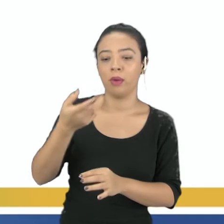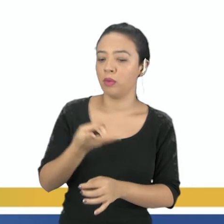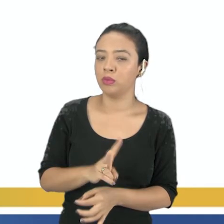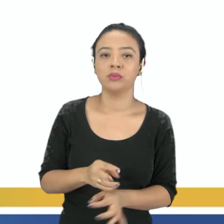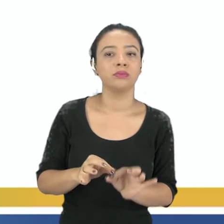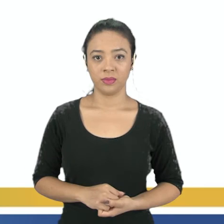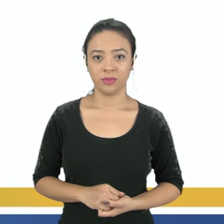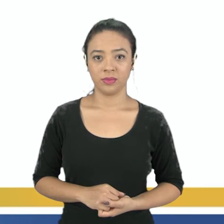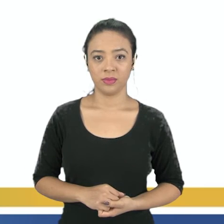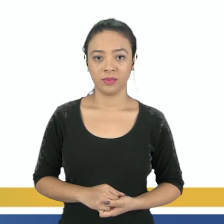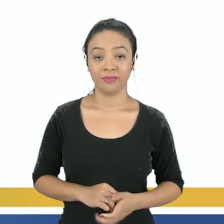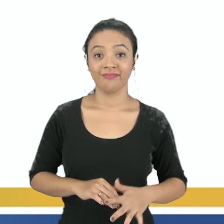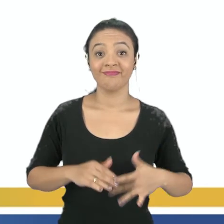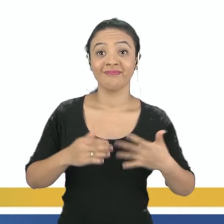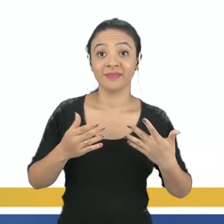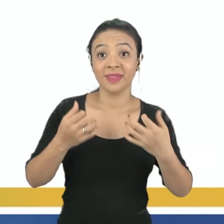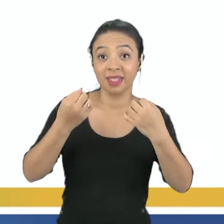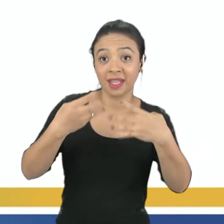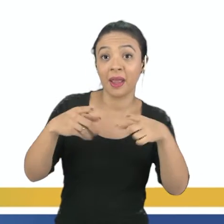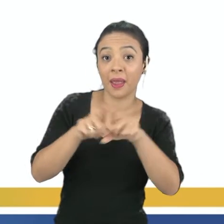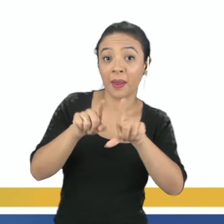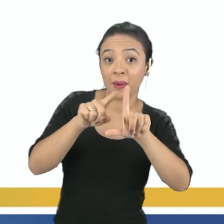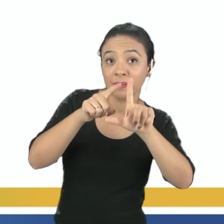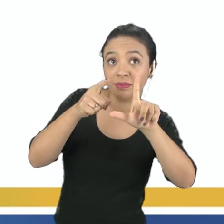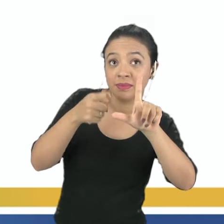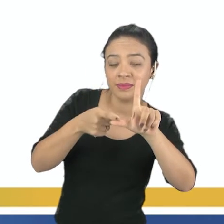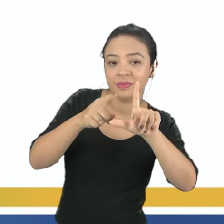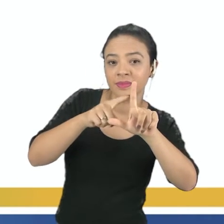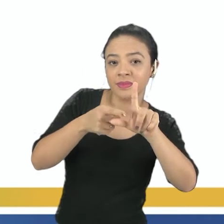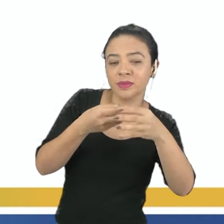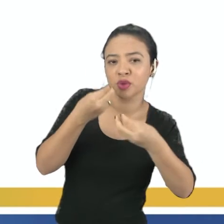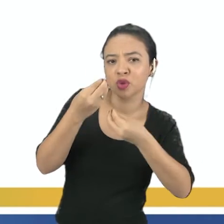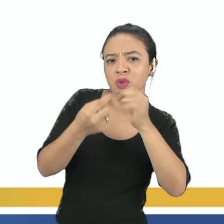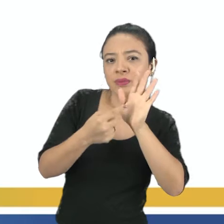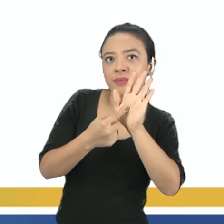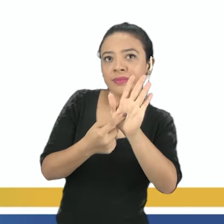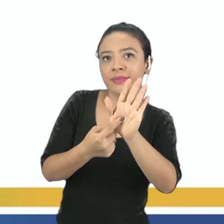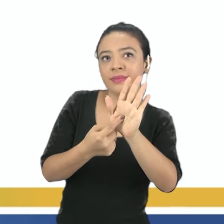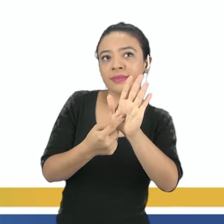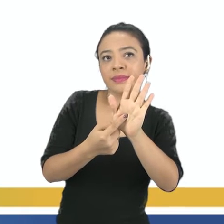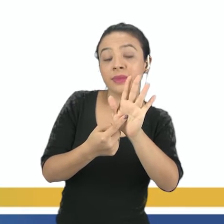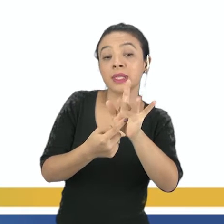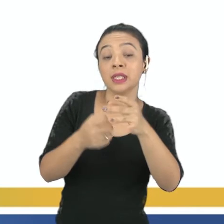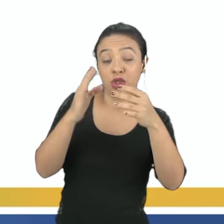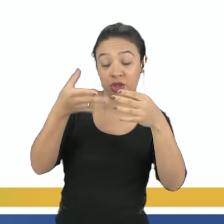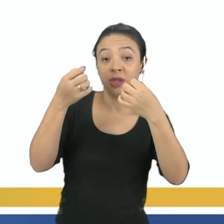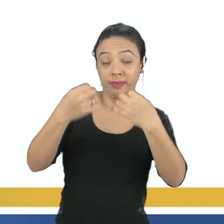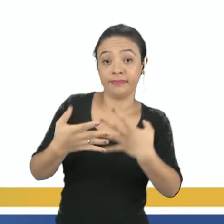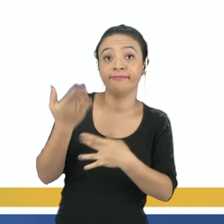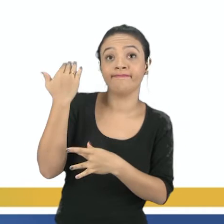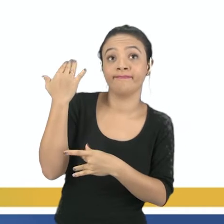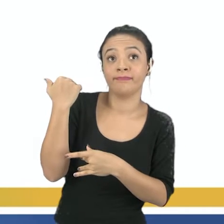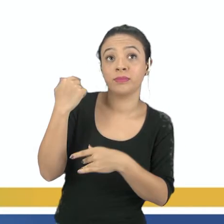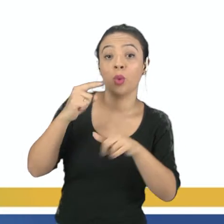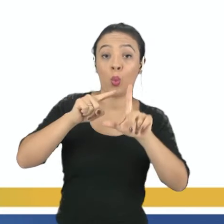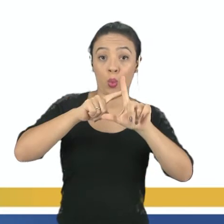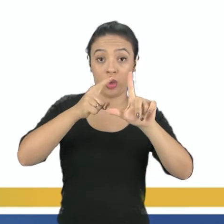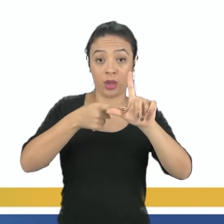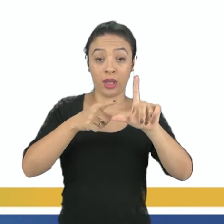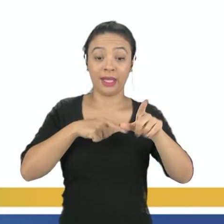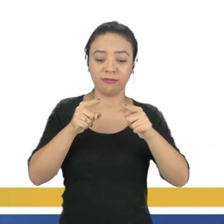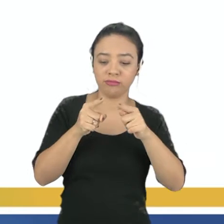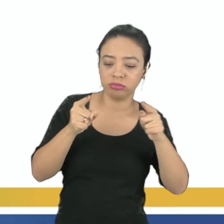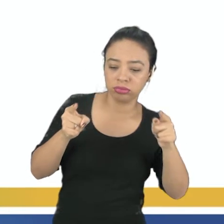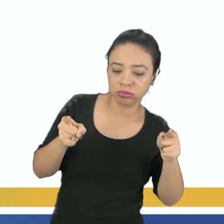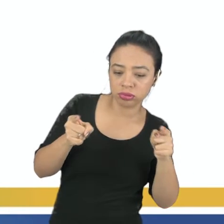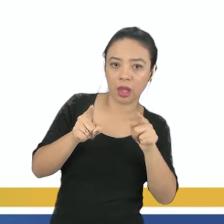depois cresce infinitamente falando ainda de ângulo não é como nós destacamos aí anteriormente os ângulos eles possuem tamanhos e